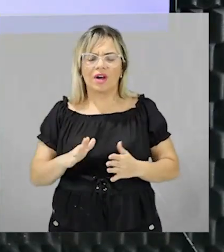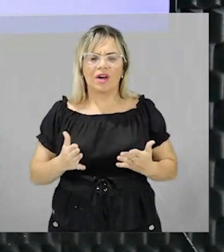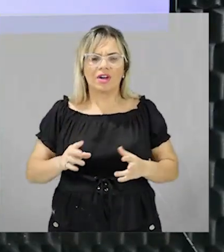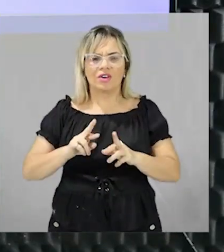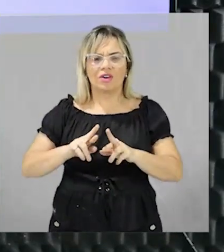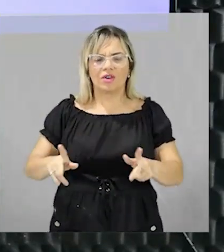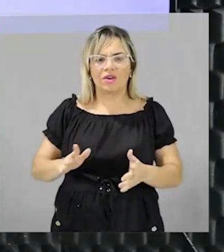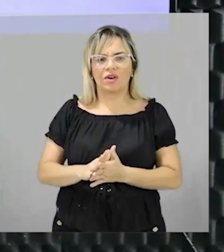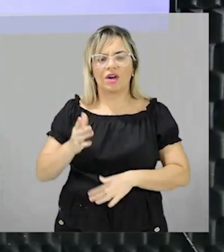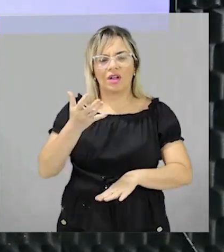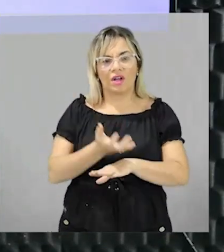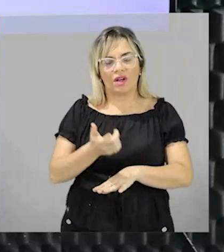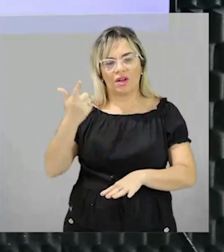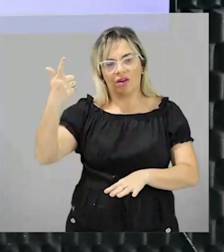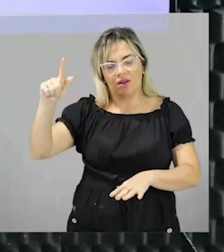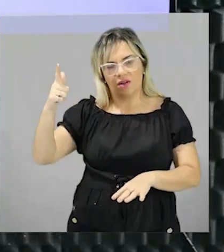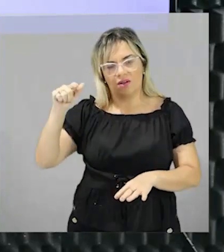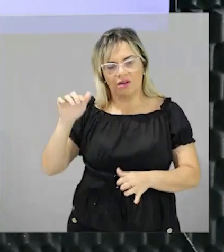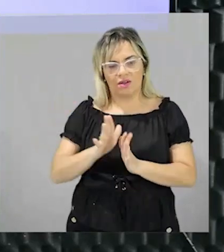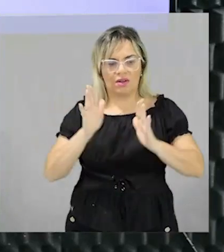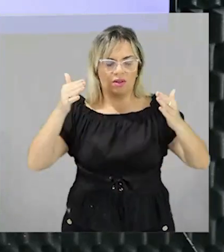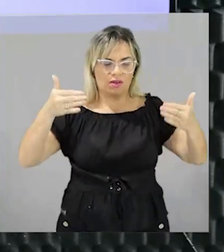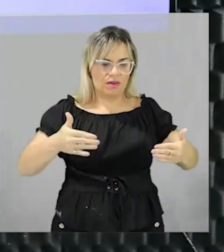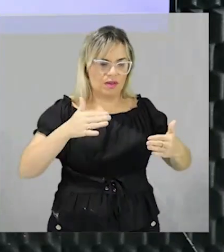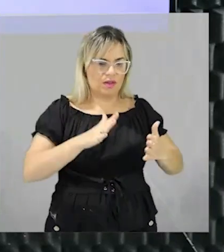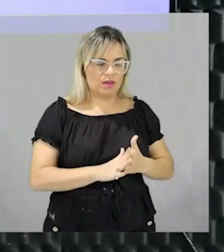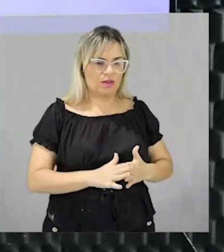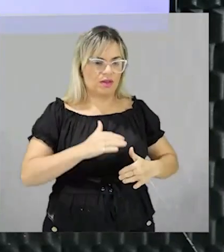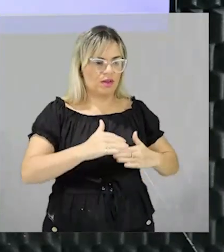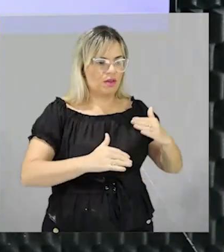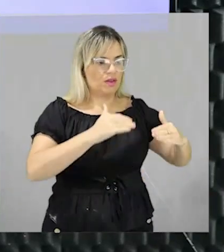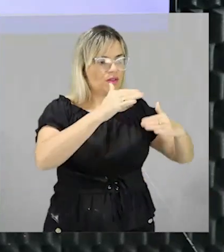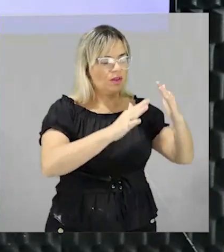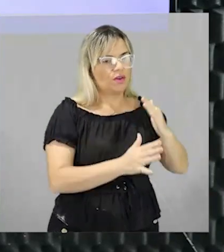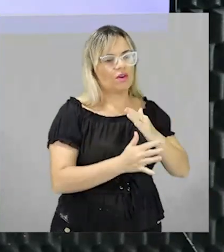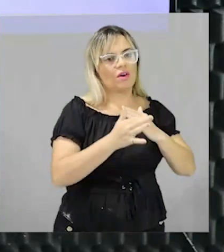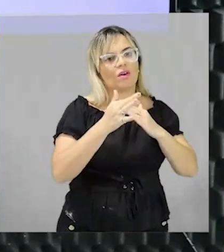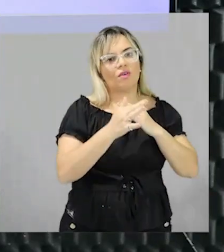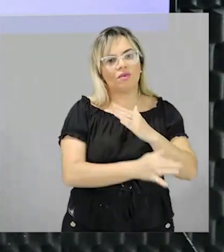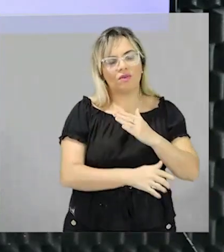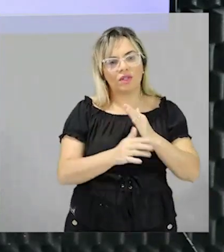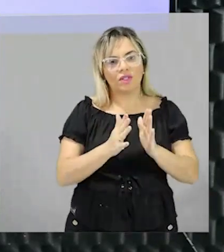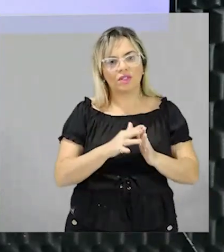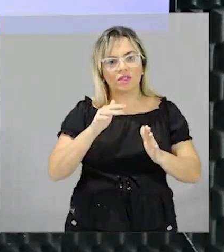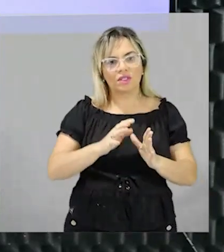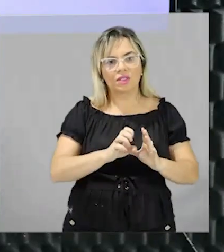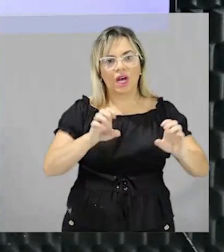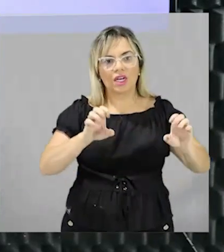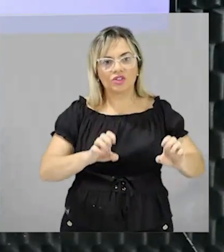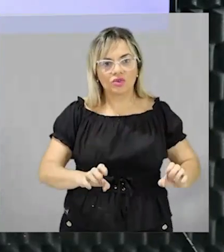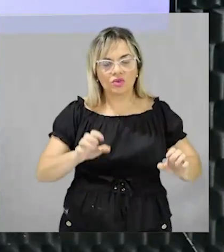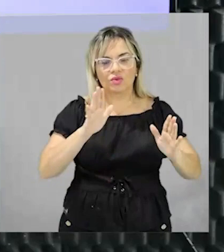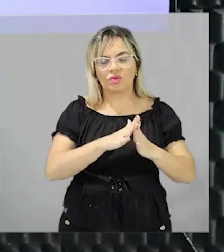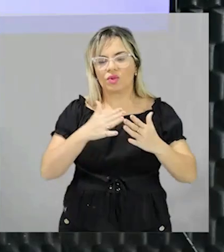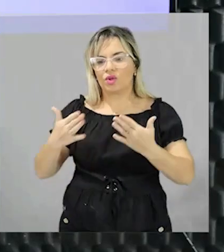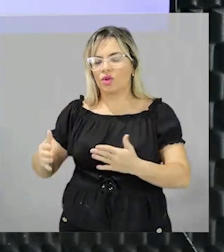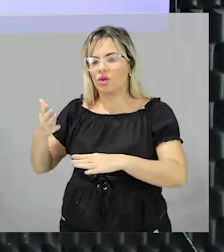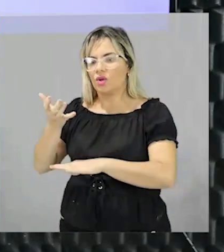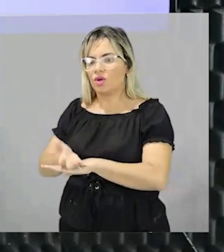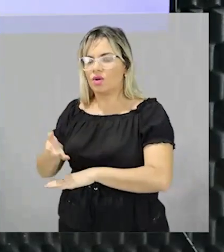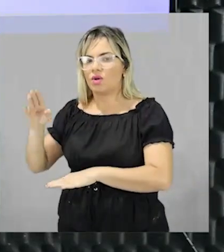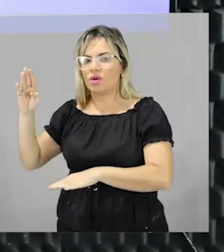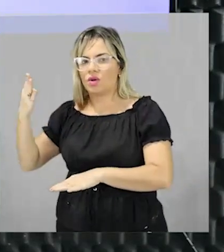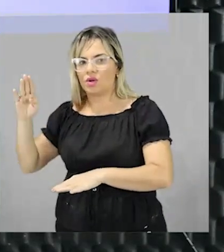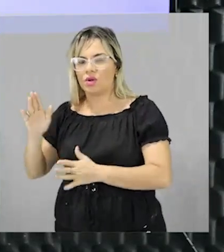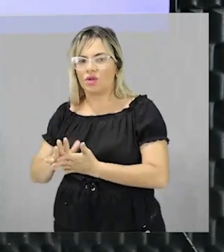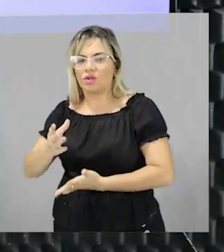tem uma visão mais voltada para a evolução física do planeta. E a biologia vai ter uma visão muito voltada para a evolução